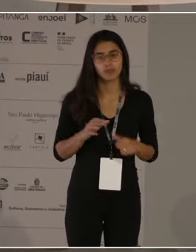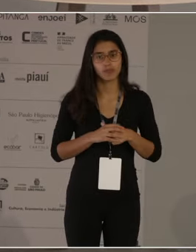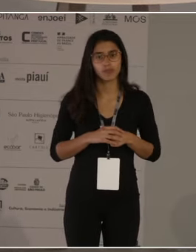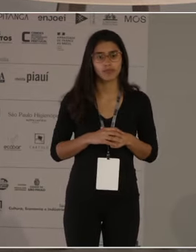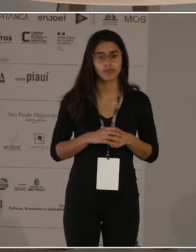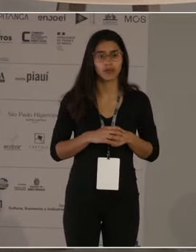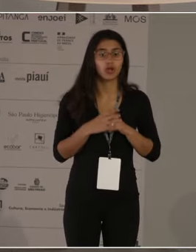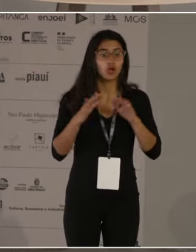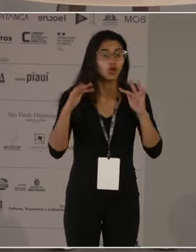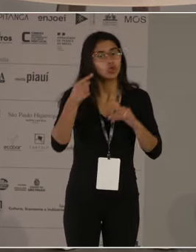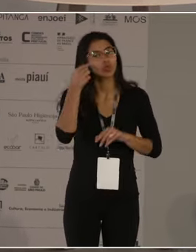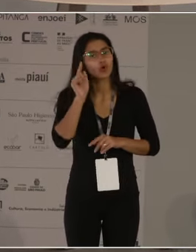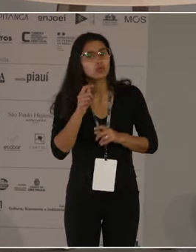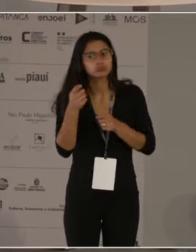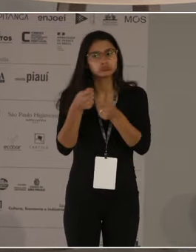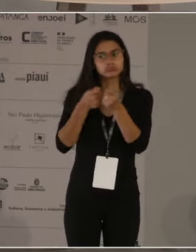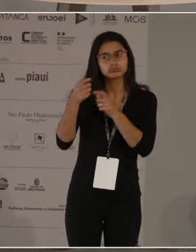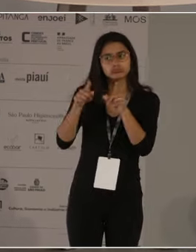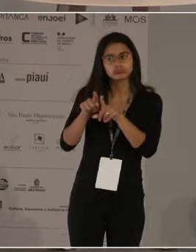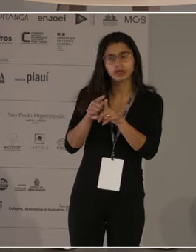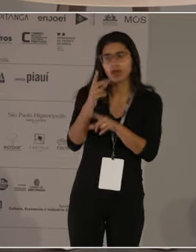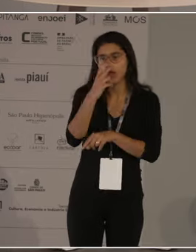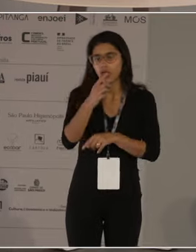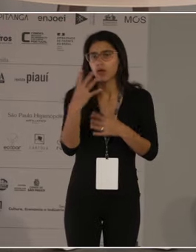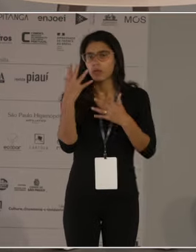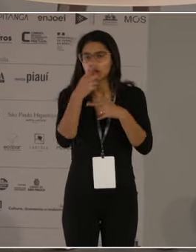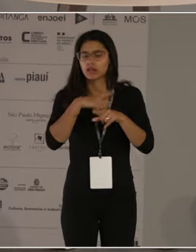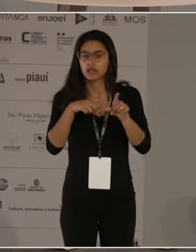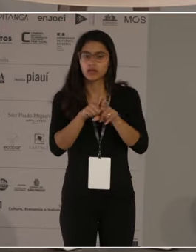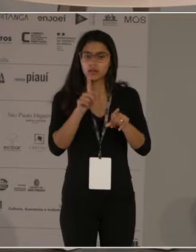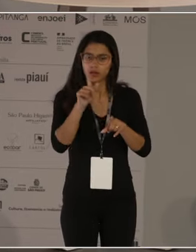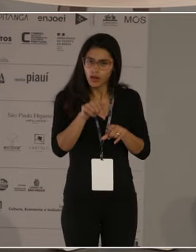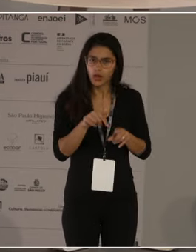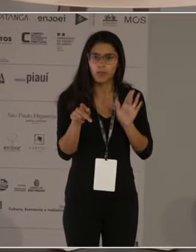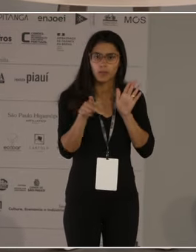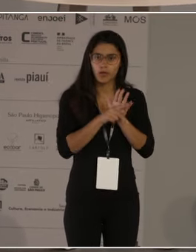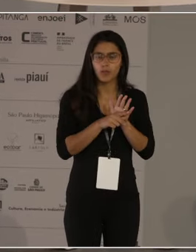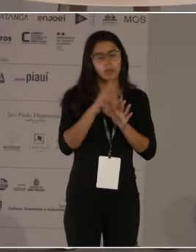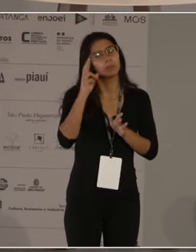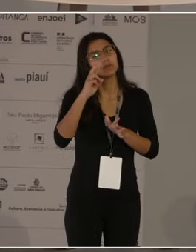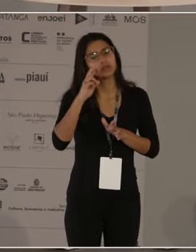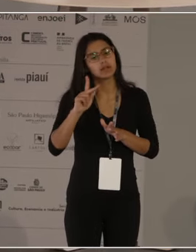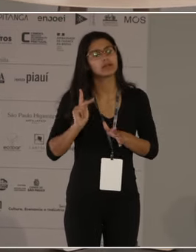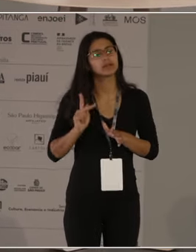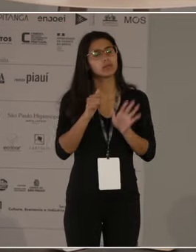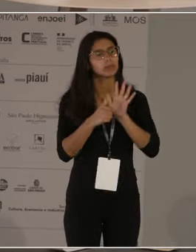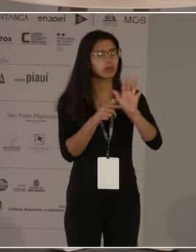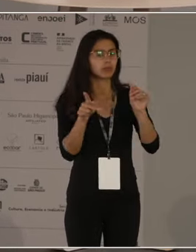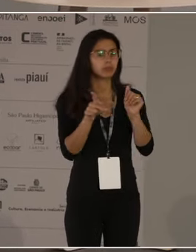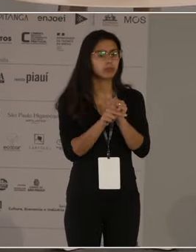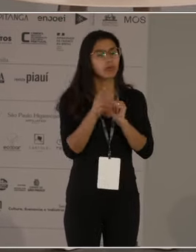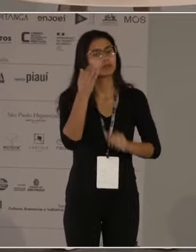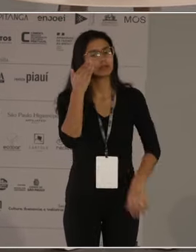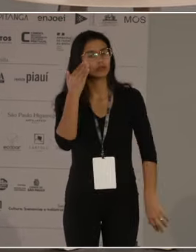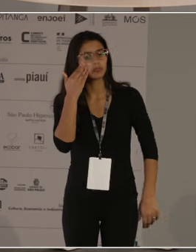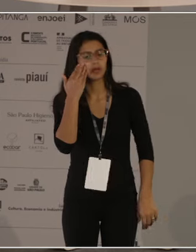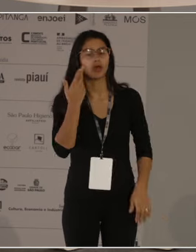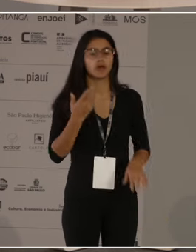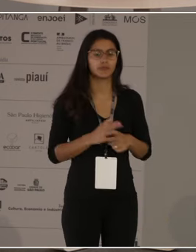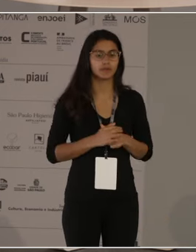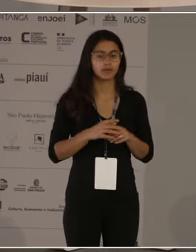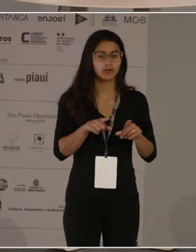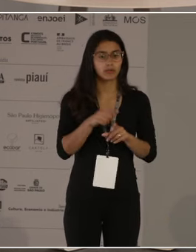de dúvida, né? De negociação. Enfim, eu acho que até a beleza da arqueologia é essa, é uma história que está sempre sujeita a novas interpretações à medida que,